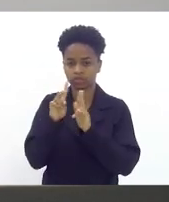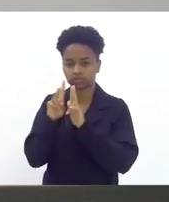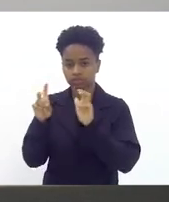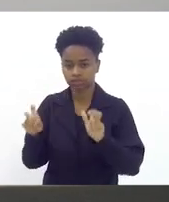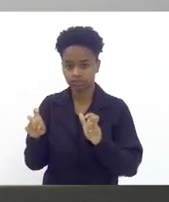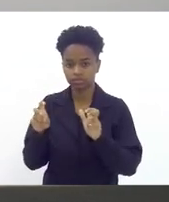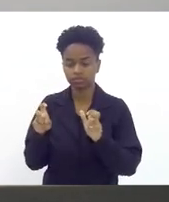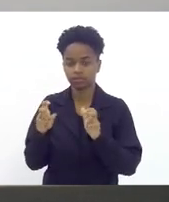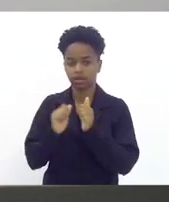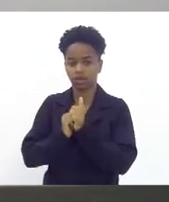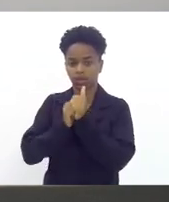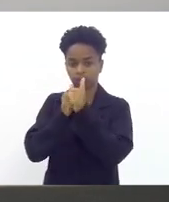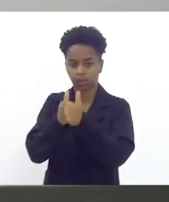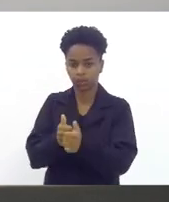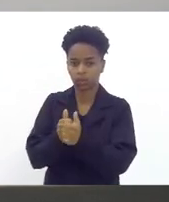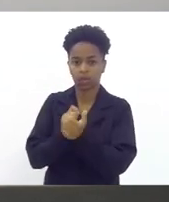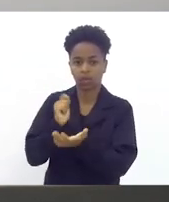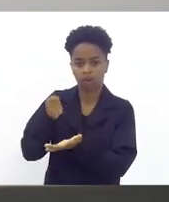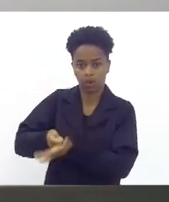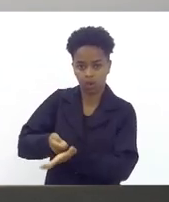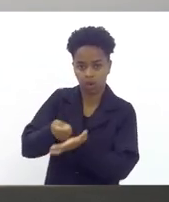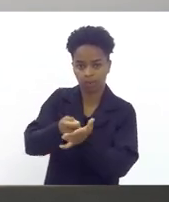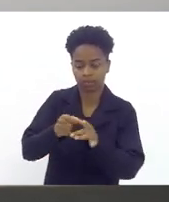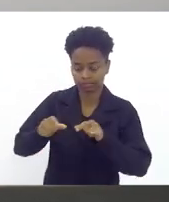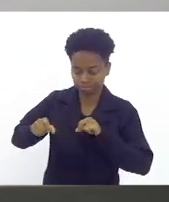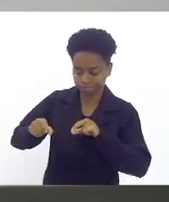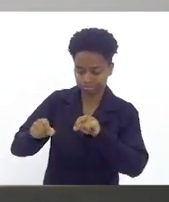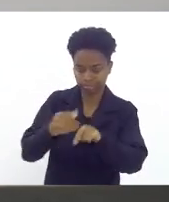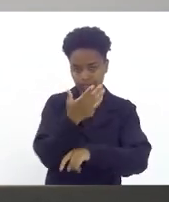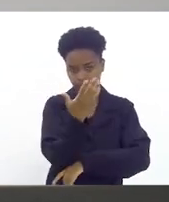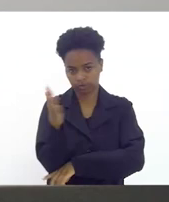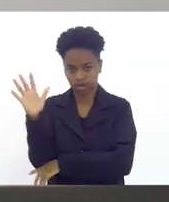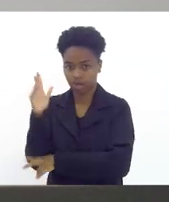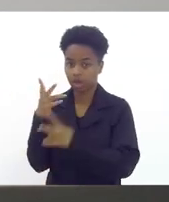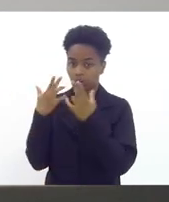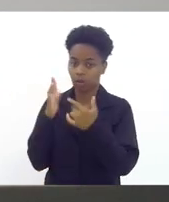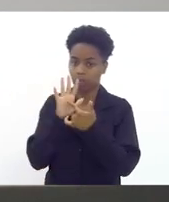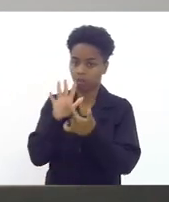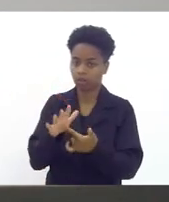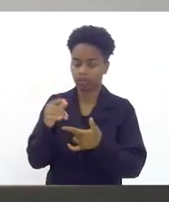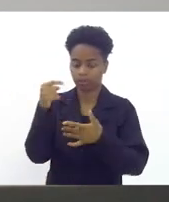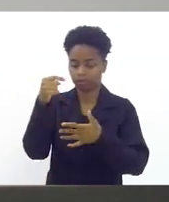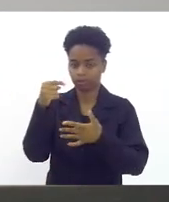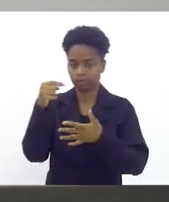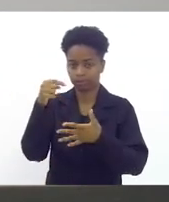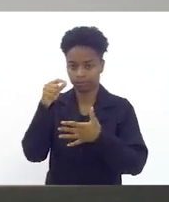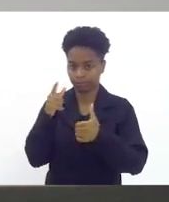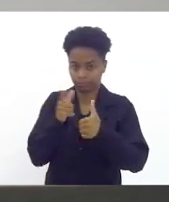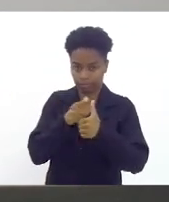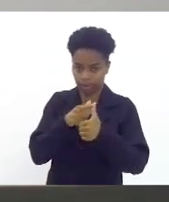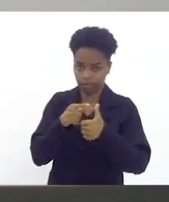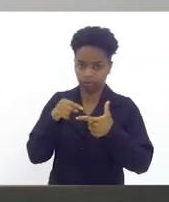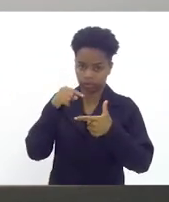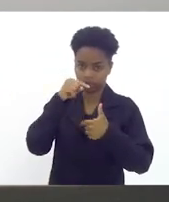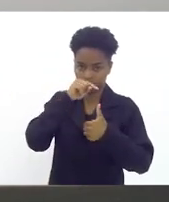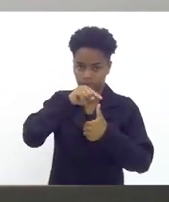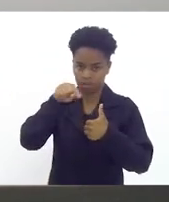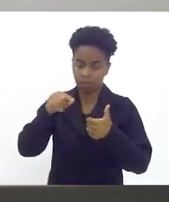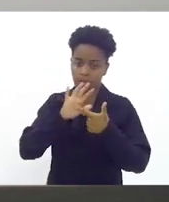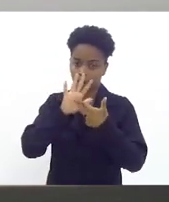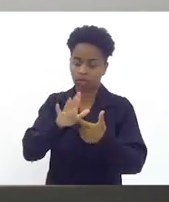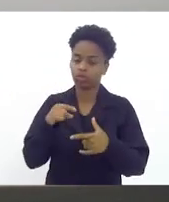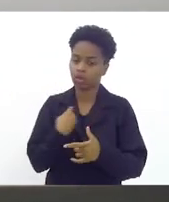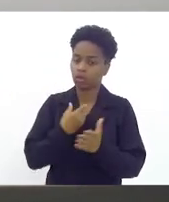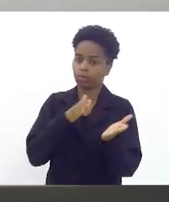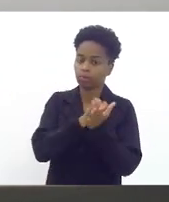a justamente o acompanhamento das obrigações de restauração Florestal que é o que está apontado no item um dos Semar Então a gente vai replicar esses dados